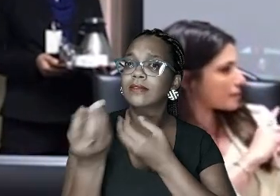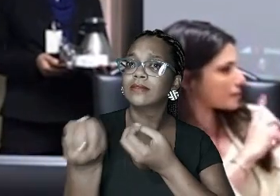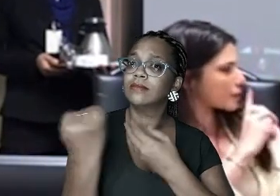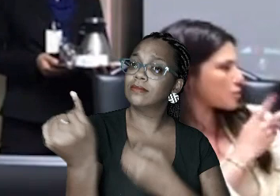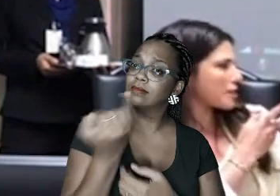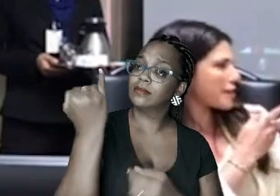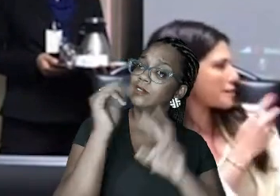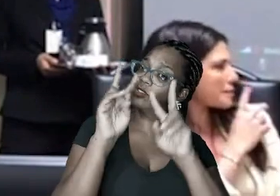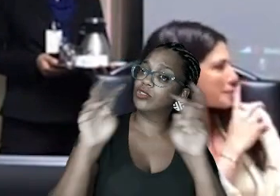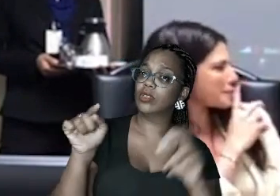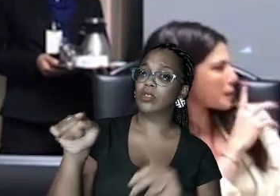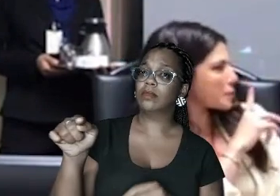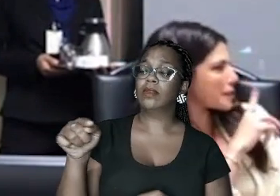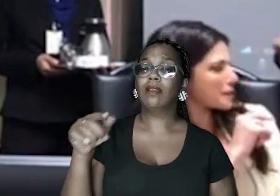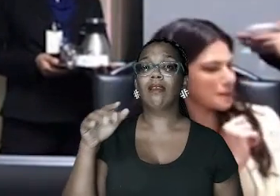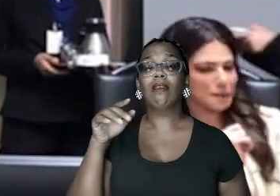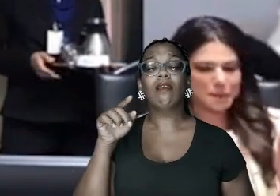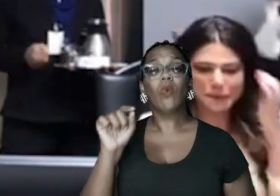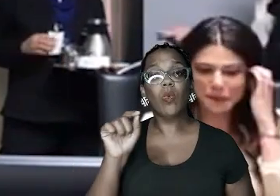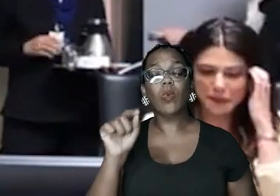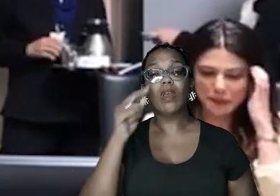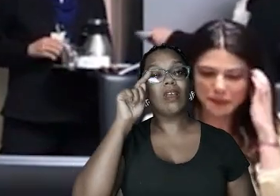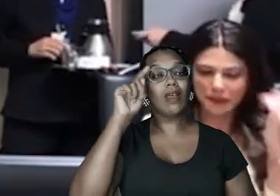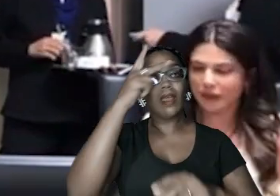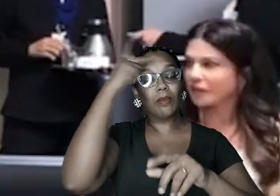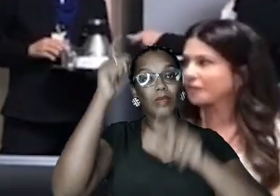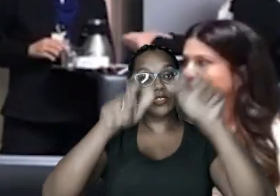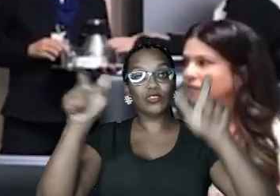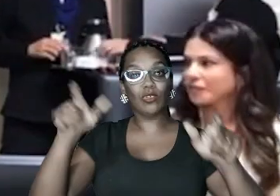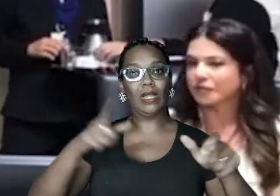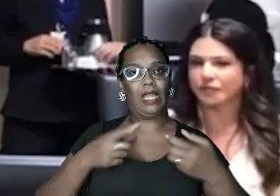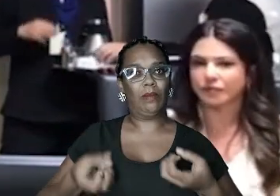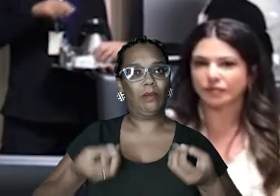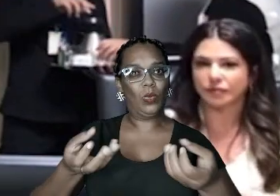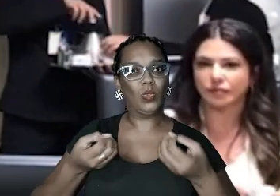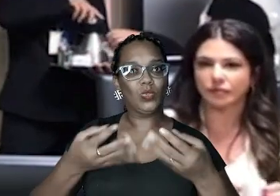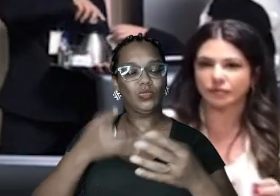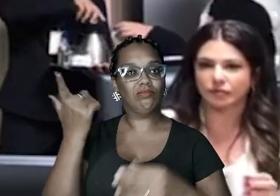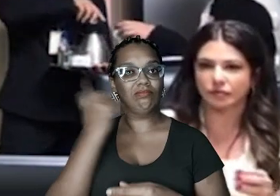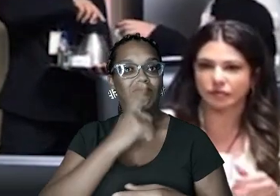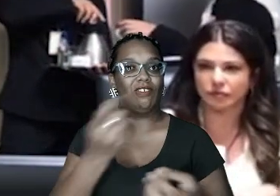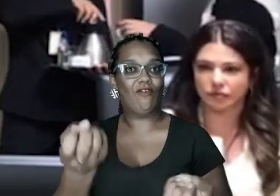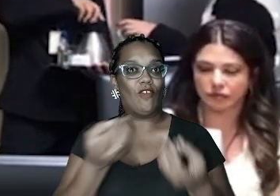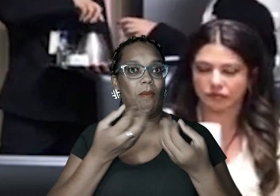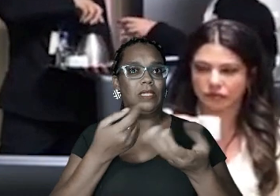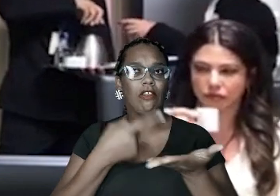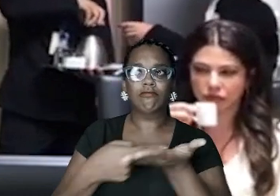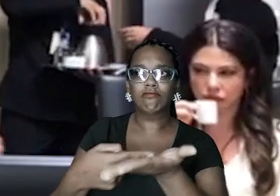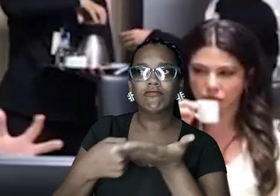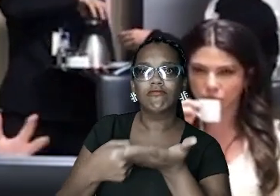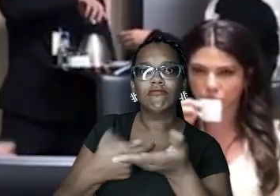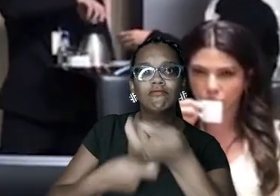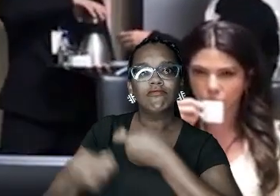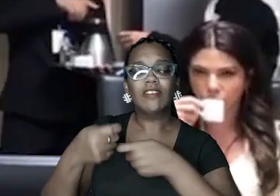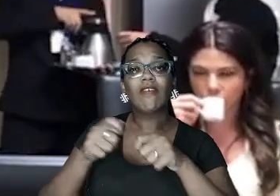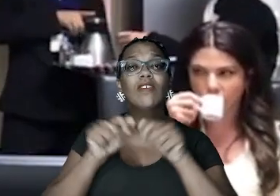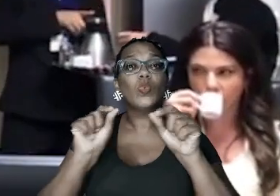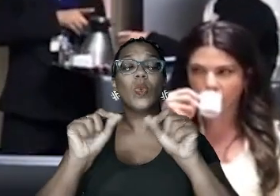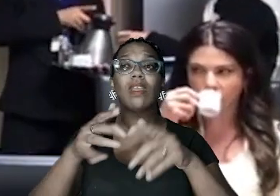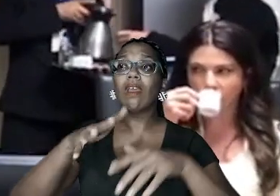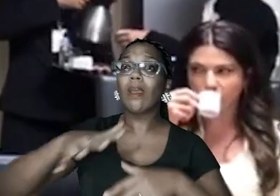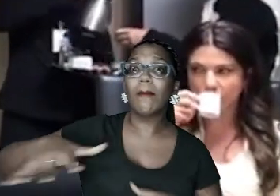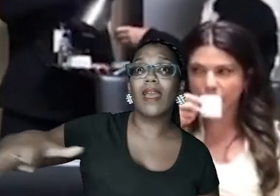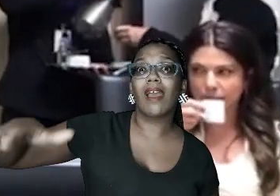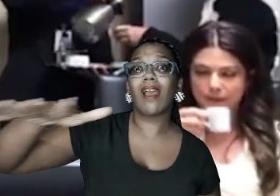mercado daquilo que exista de informações relevantes a respeito tanto deste que as pessoas que tenham produzam obtém esse tipo de informação